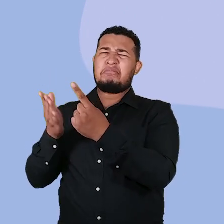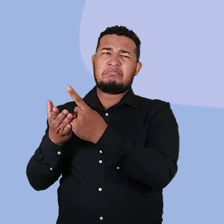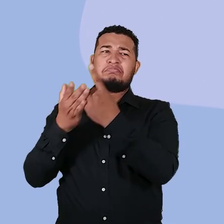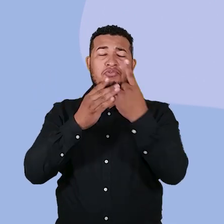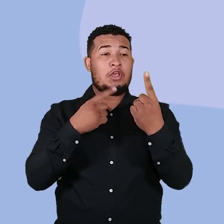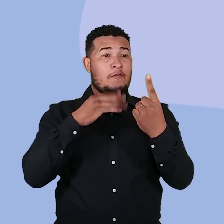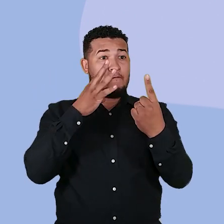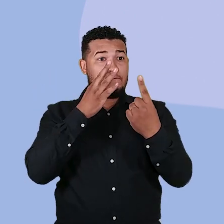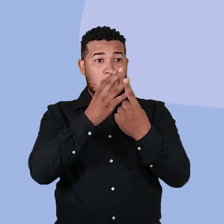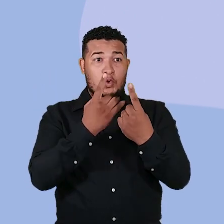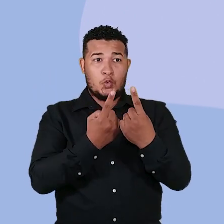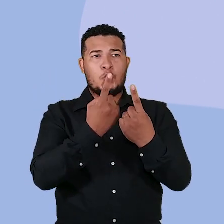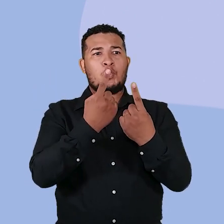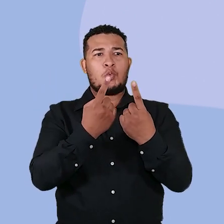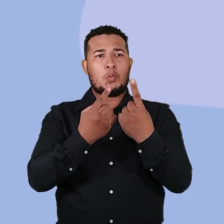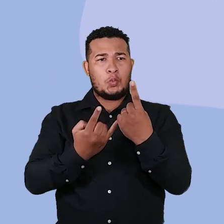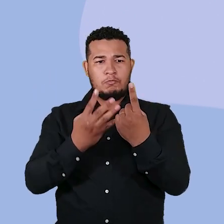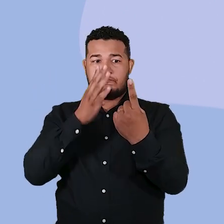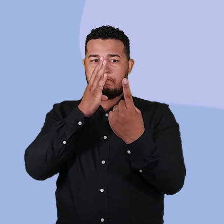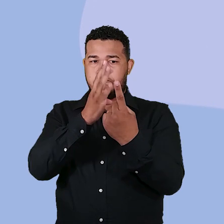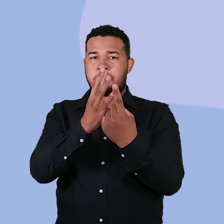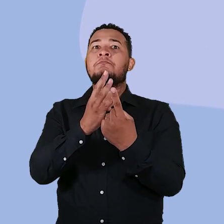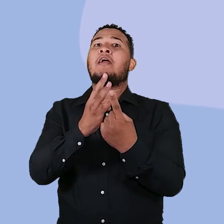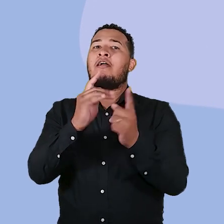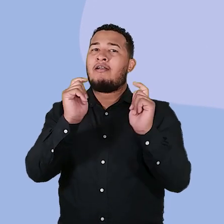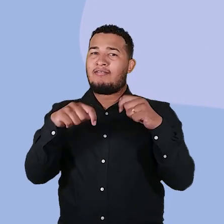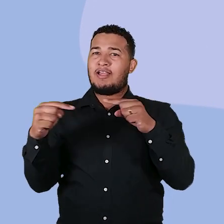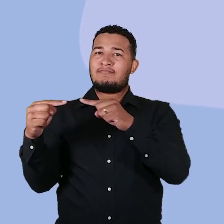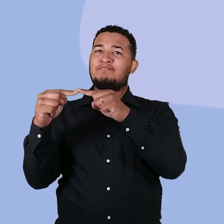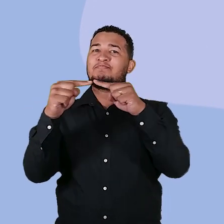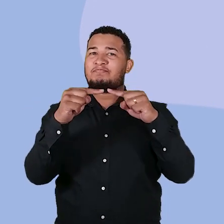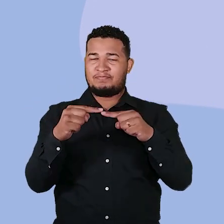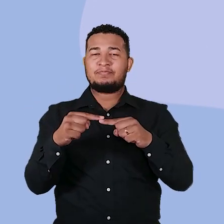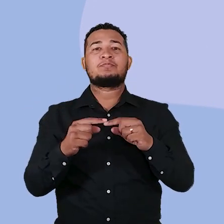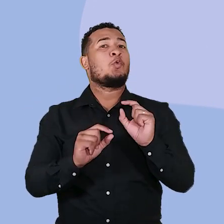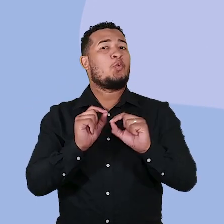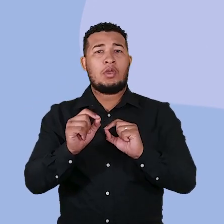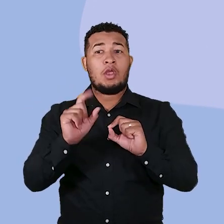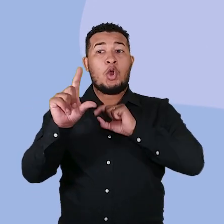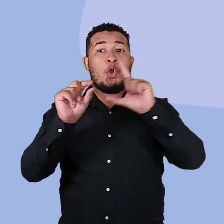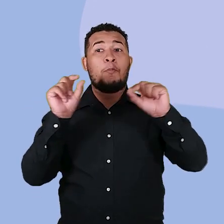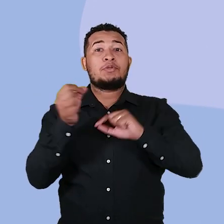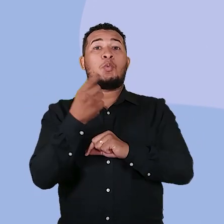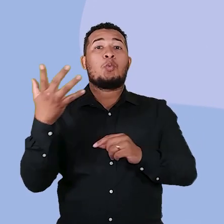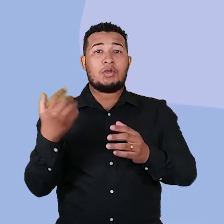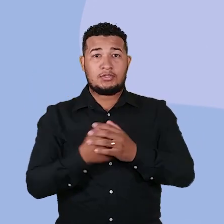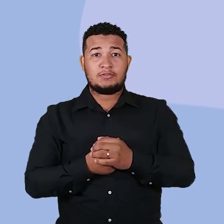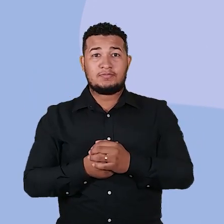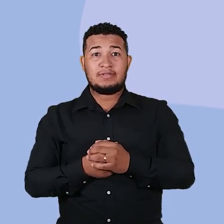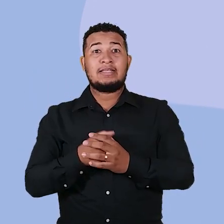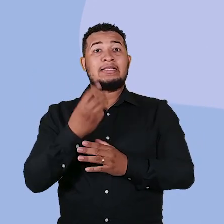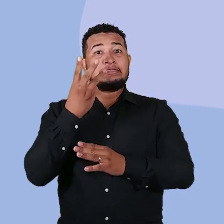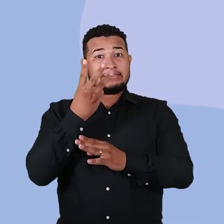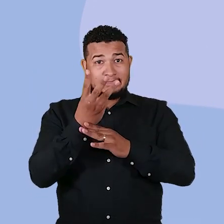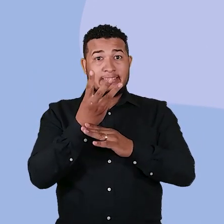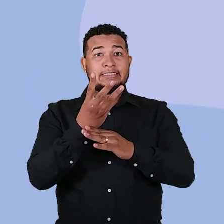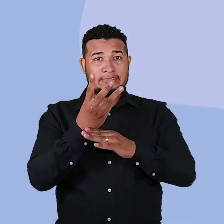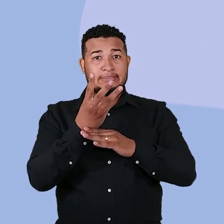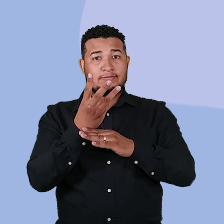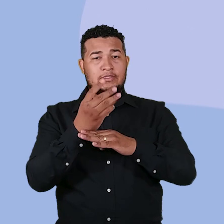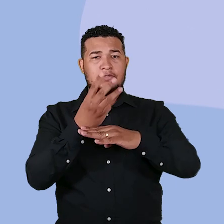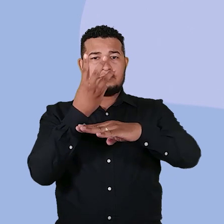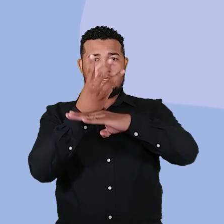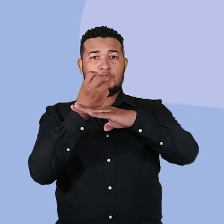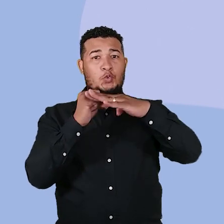do o fazer aqui tem três eu hein aqui tem duas tá fora tem duas para fora aqui vai lá ó também tem quantos outros sonhos em